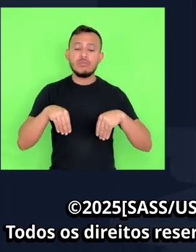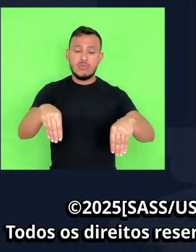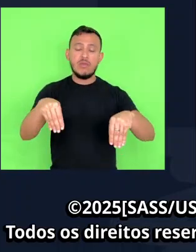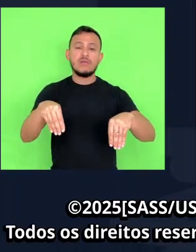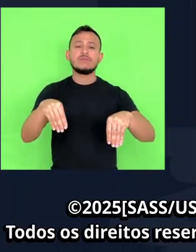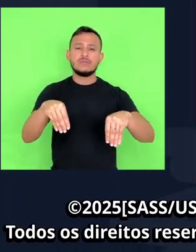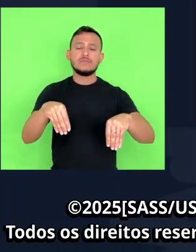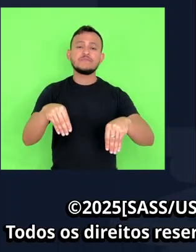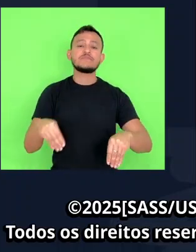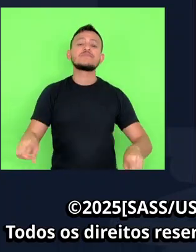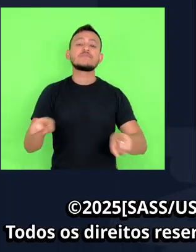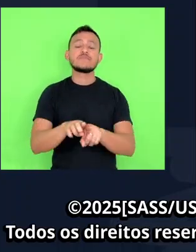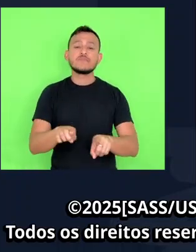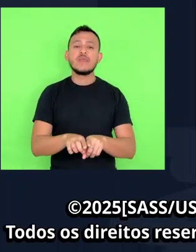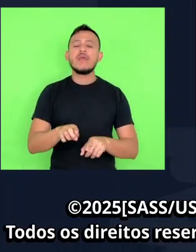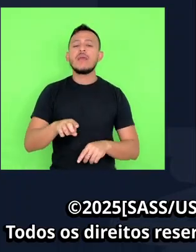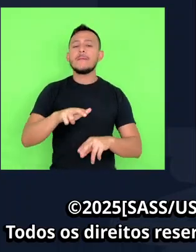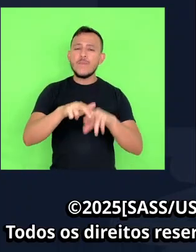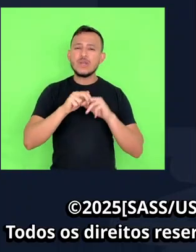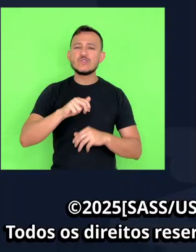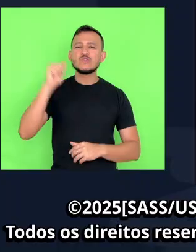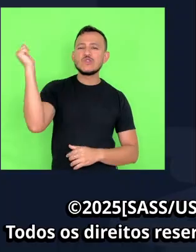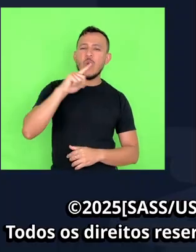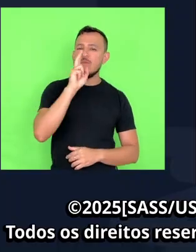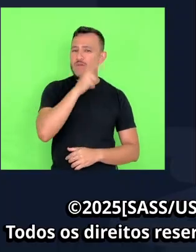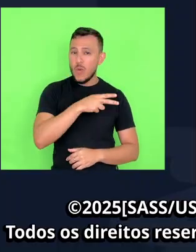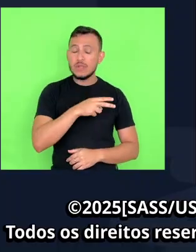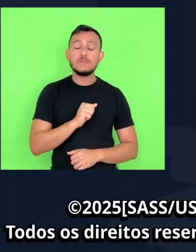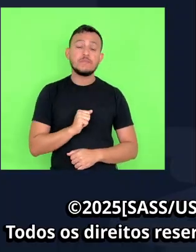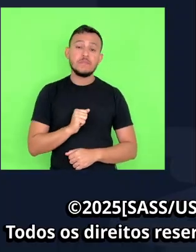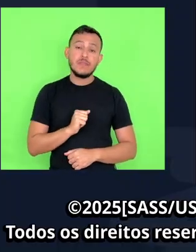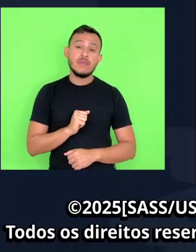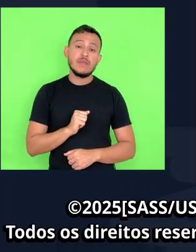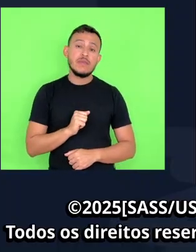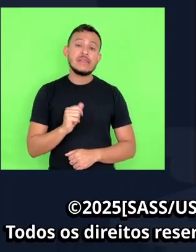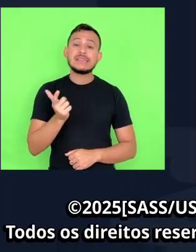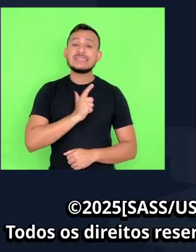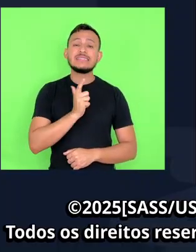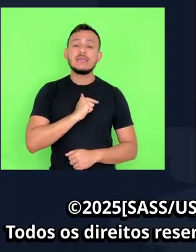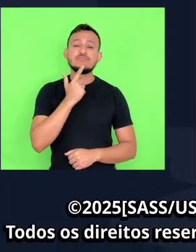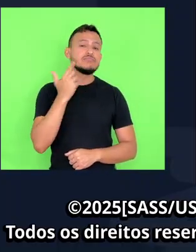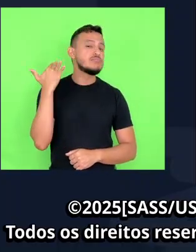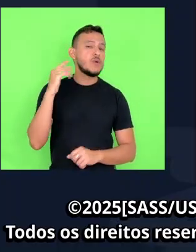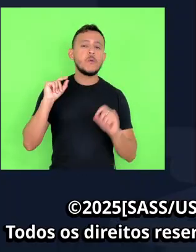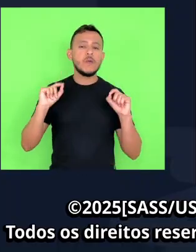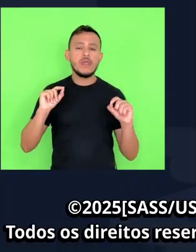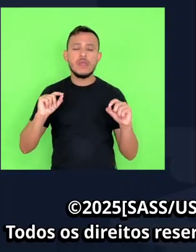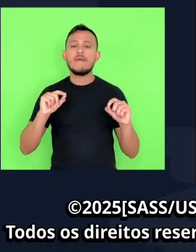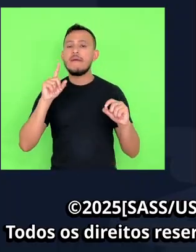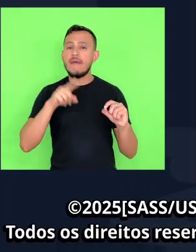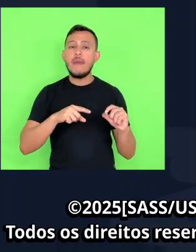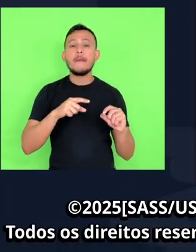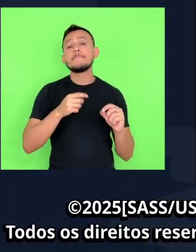da radiação ultravioleta. Neste último, nós tivemos recentemente